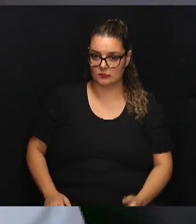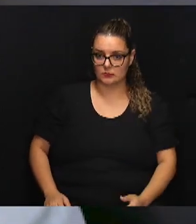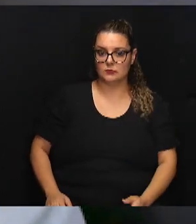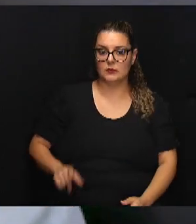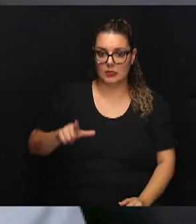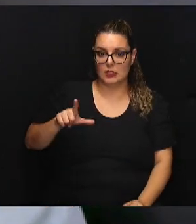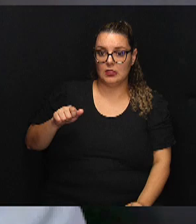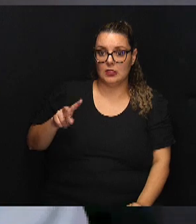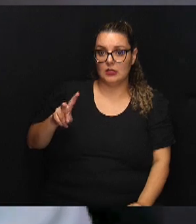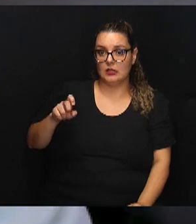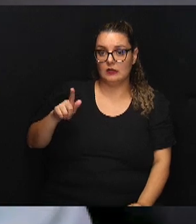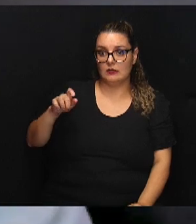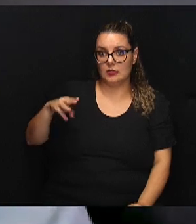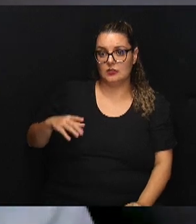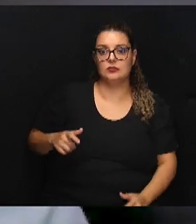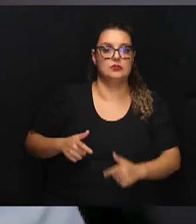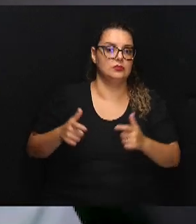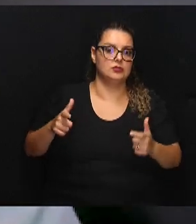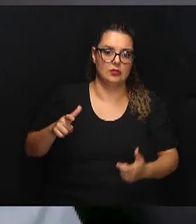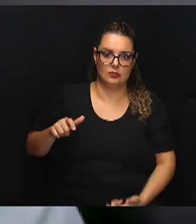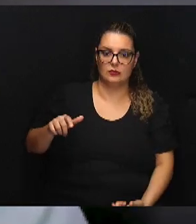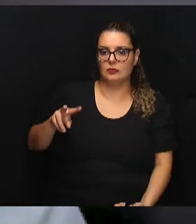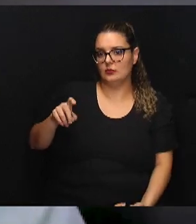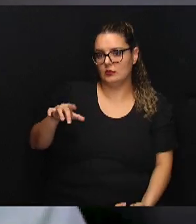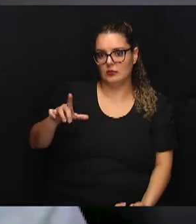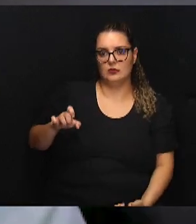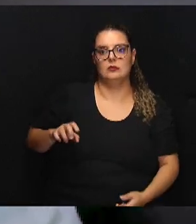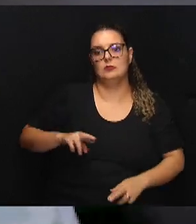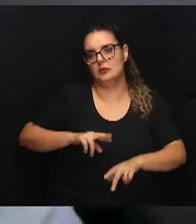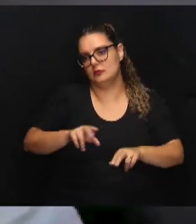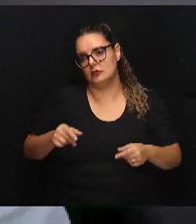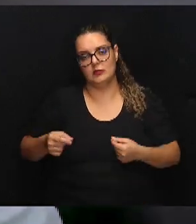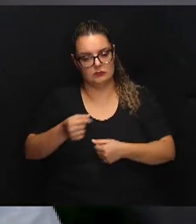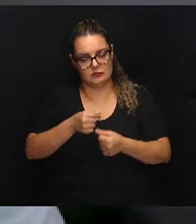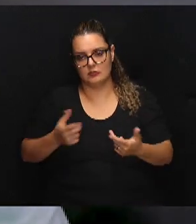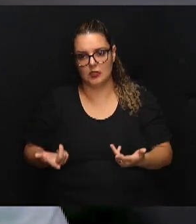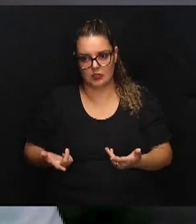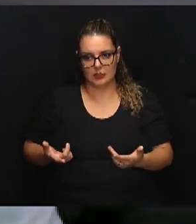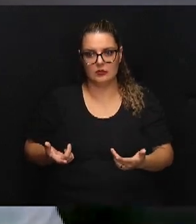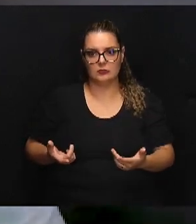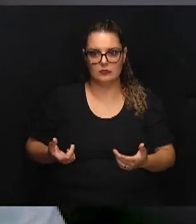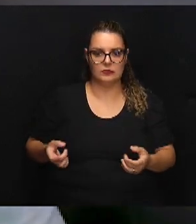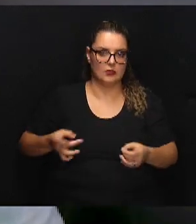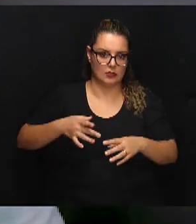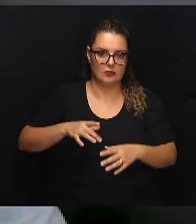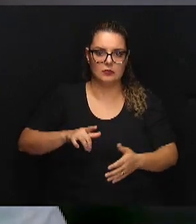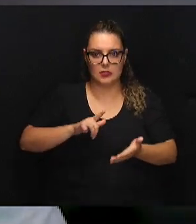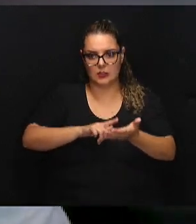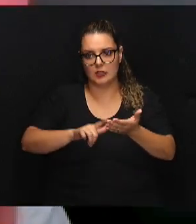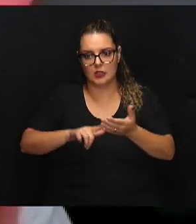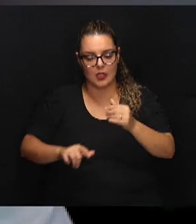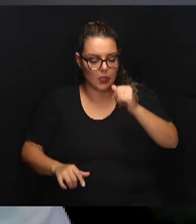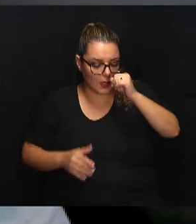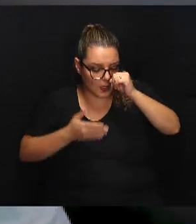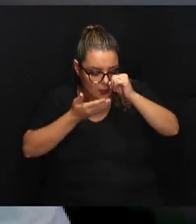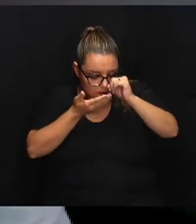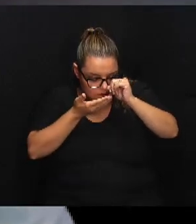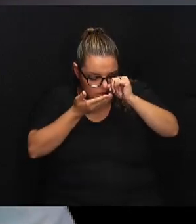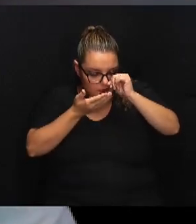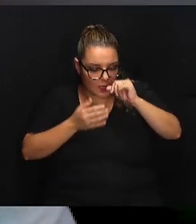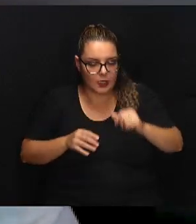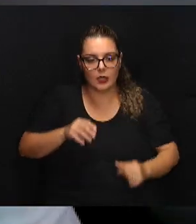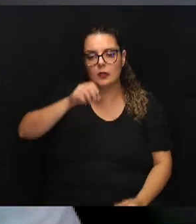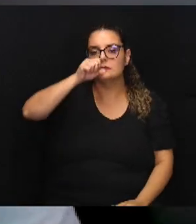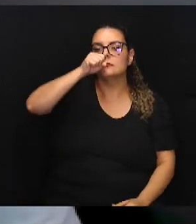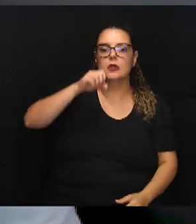lavagem de alto volume, né? E existem outros produtos comerciais no mercado prontos para lavagem nasal também. Então tem várias maneiras. Mas se você não quiser